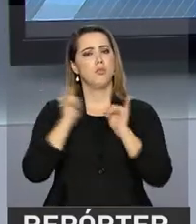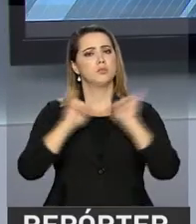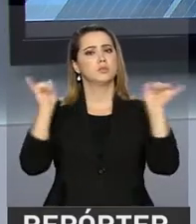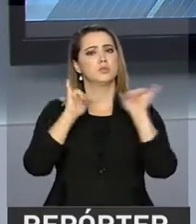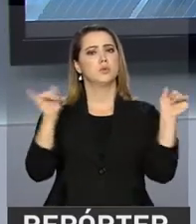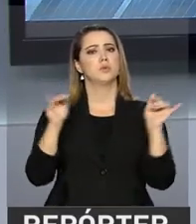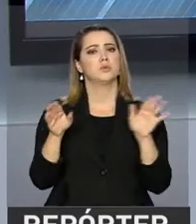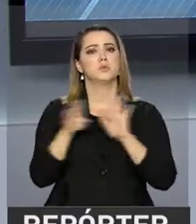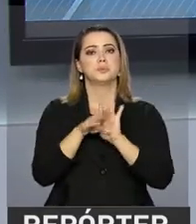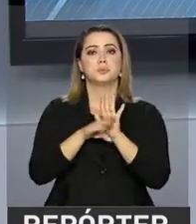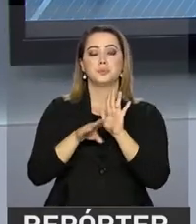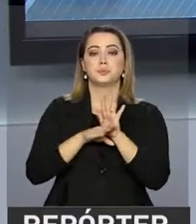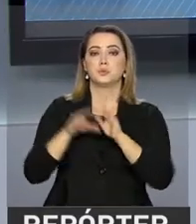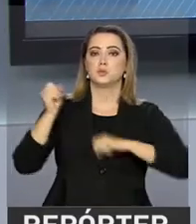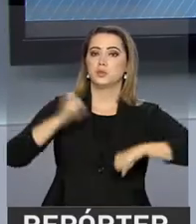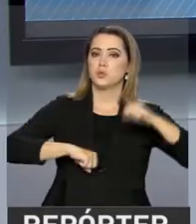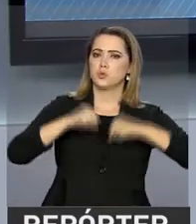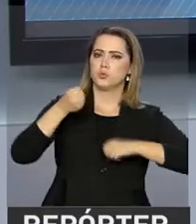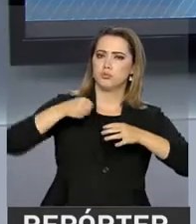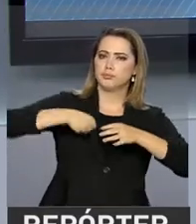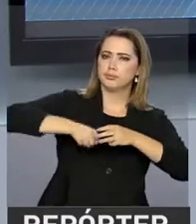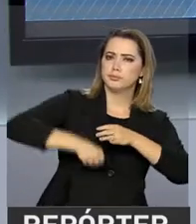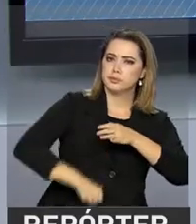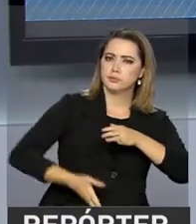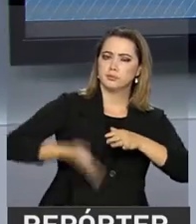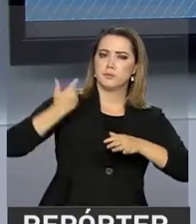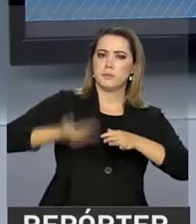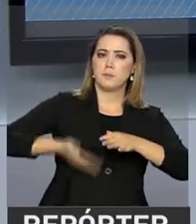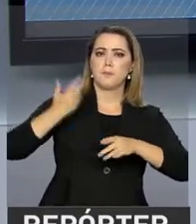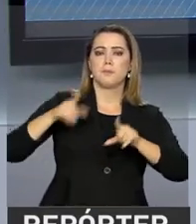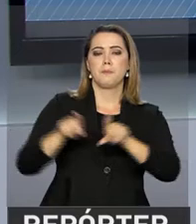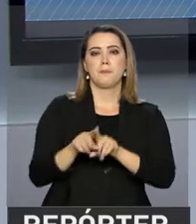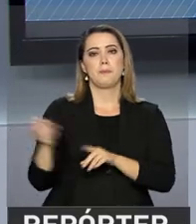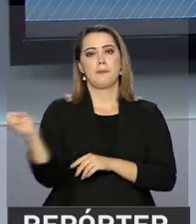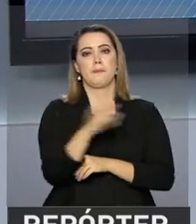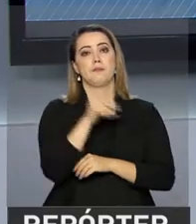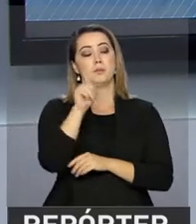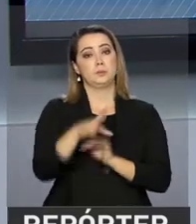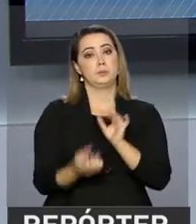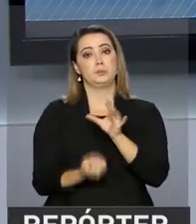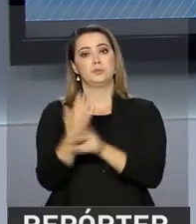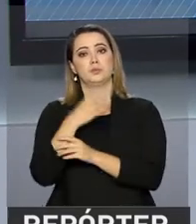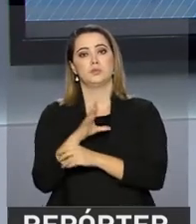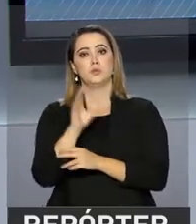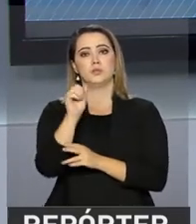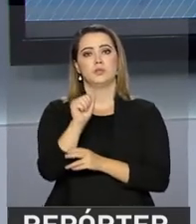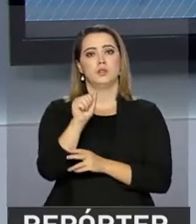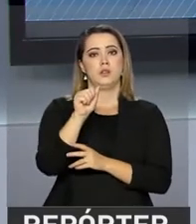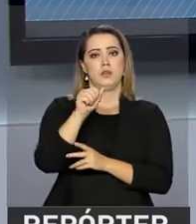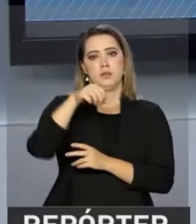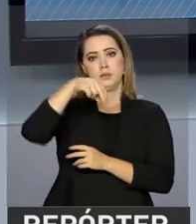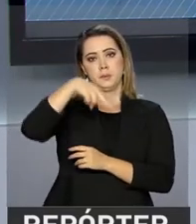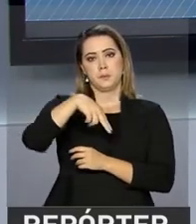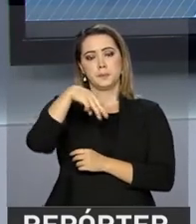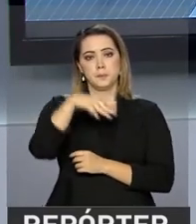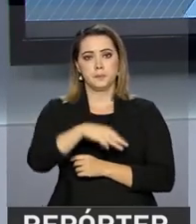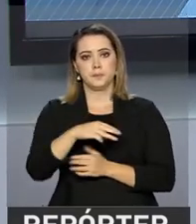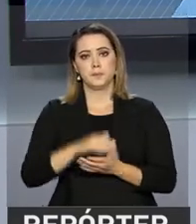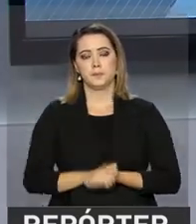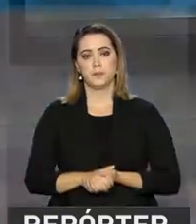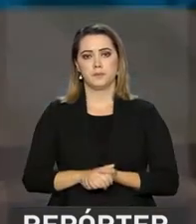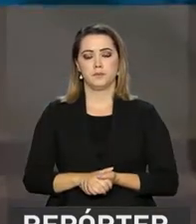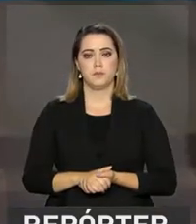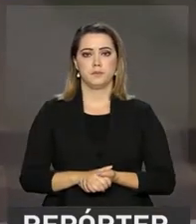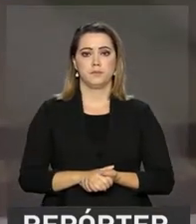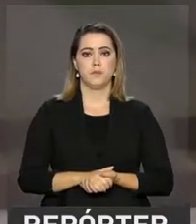revitalização da indústria de mineração brasileira uma das novidades é a criação da agência nacional de mineração